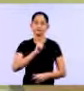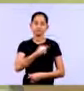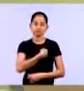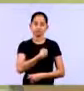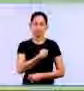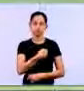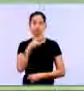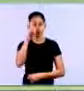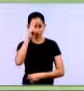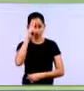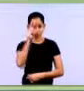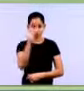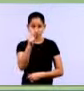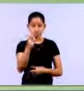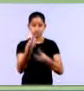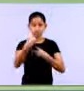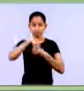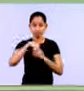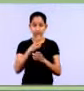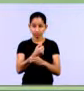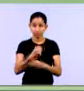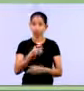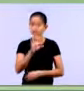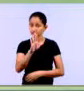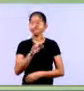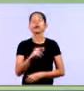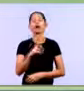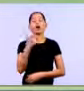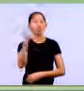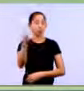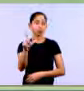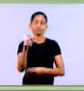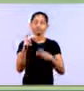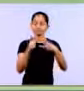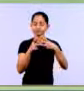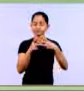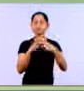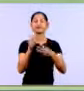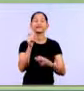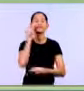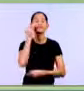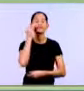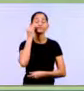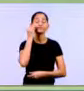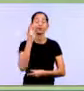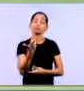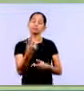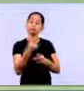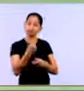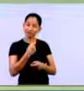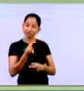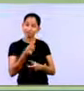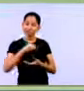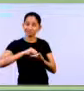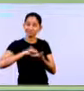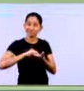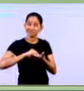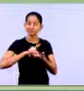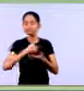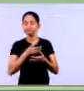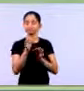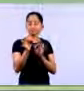gerar recurso para o Estado. Simples assim. A extrafiscal interfere no domínio econômico, ou seja, prover o